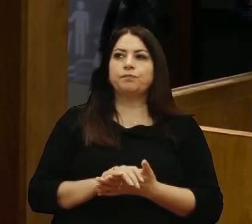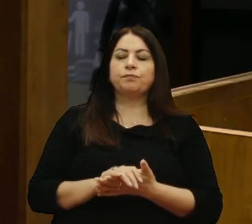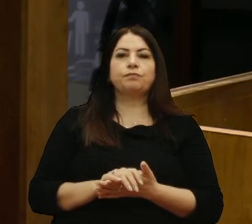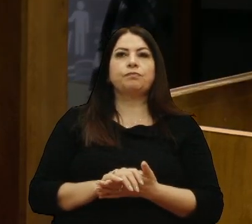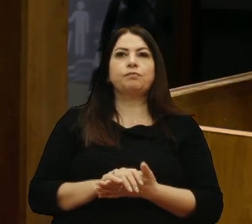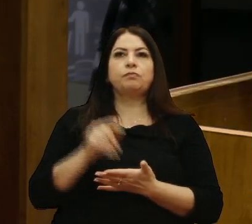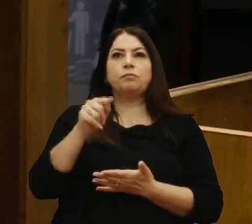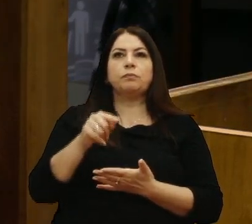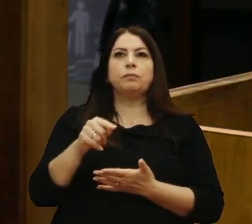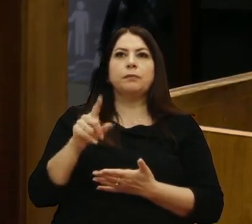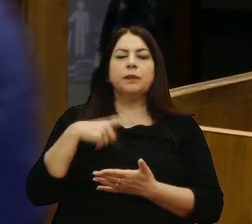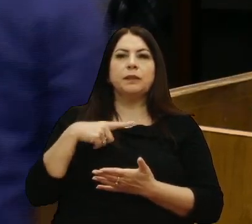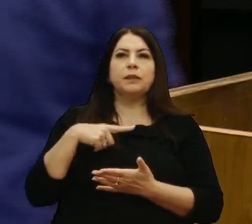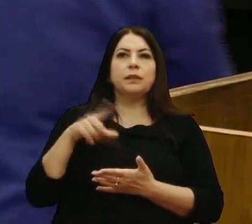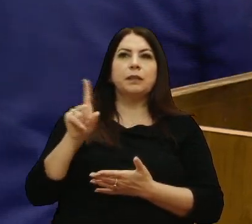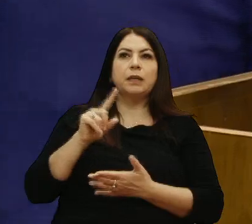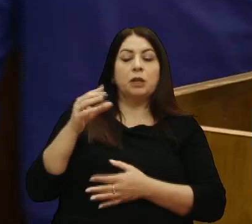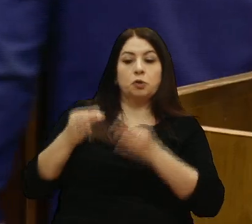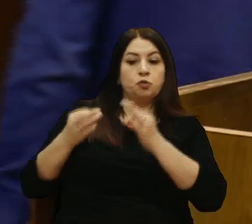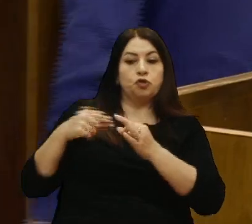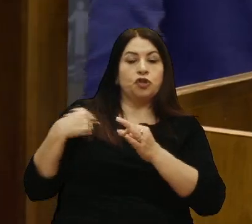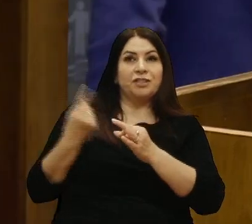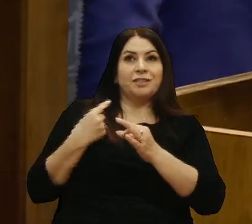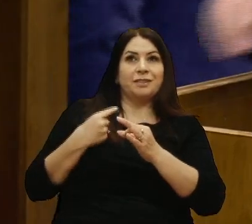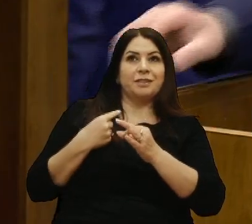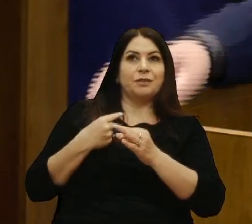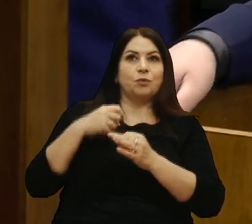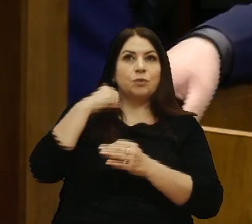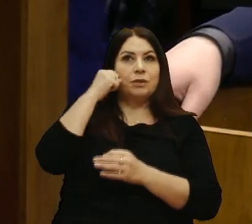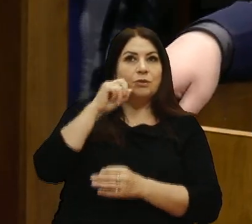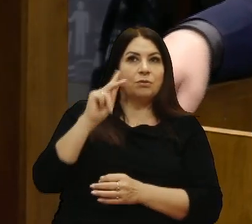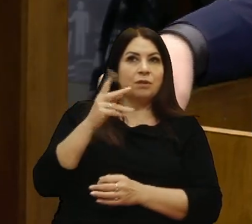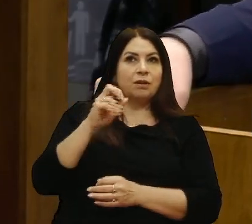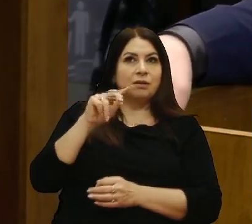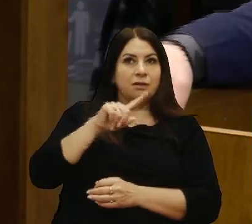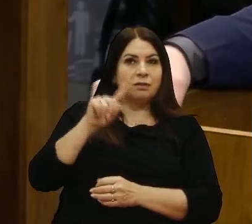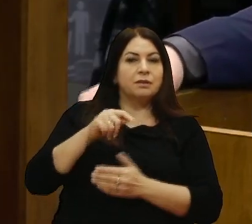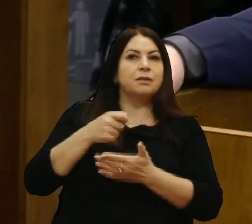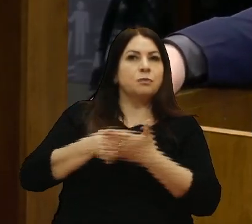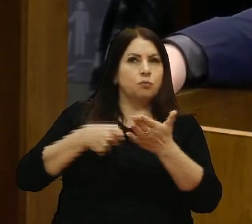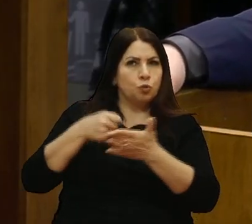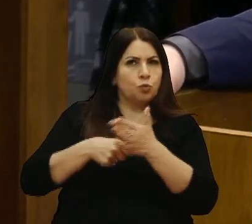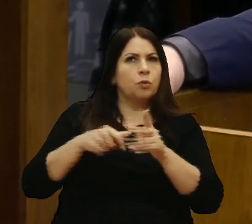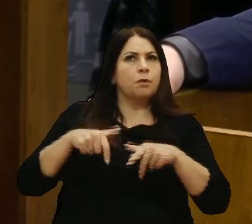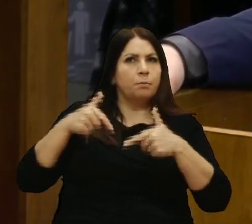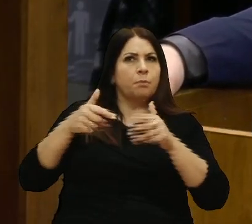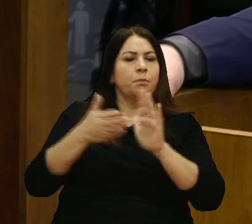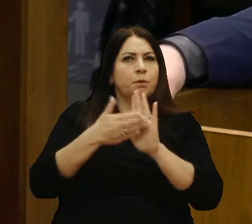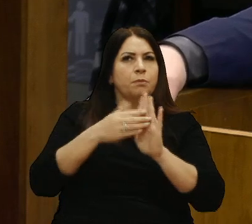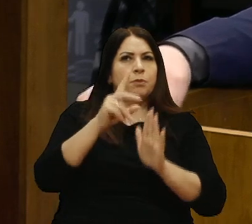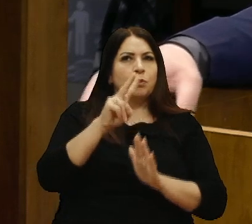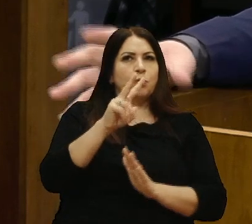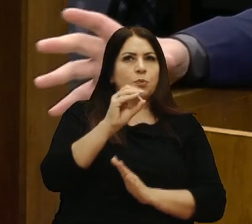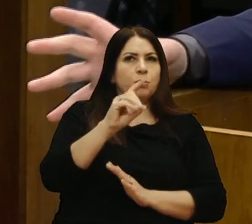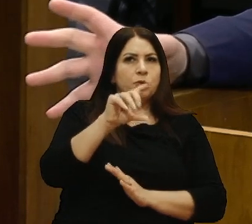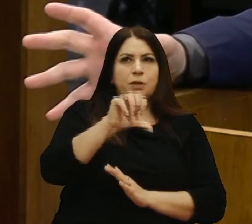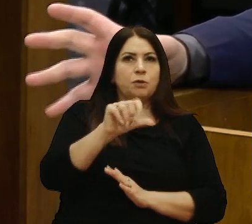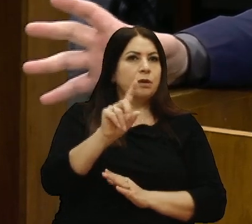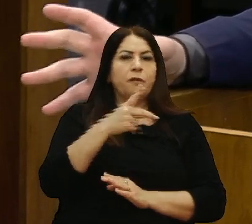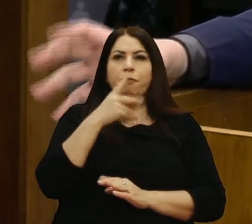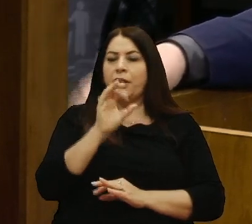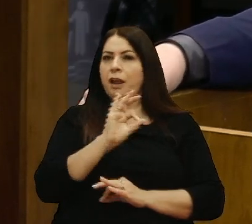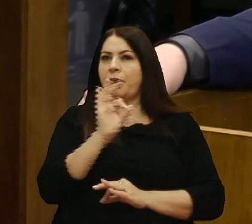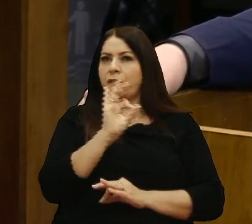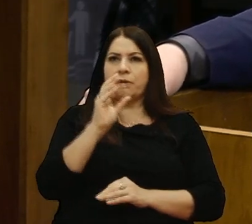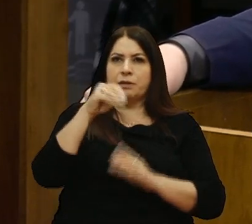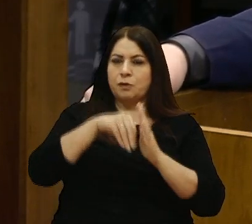vez a injustiça atinge a nós, vereador Libardi. O senador Reins é um grande lutador dessa pauta, desde o ano de 2019, quando ninguém falava ainda disso